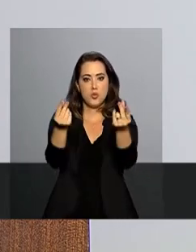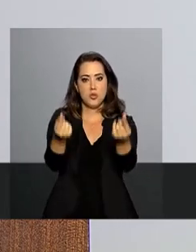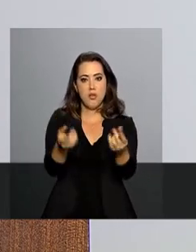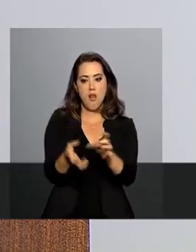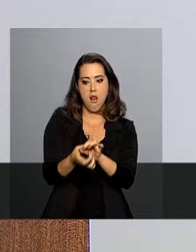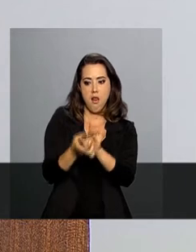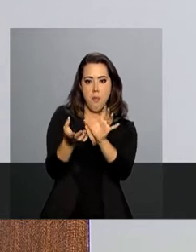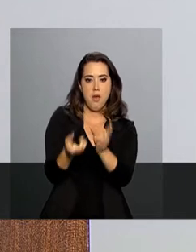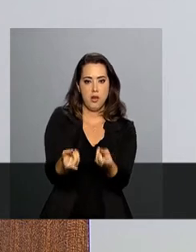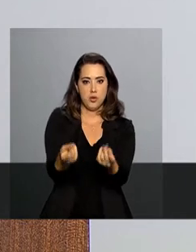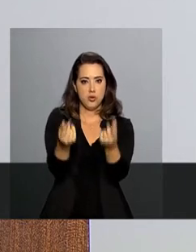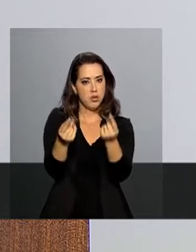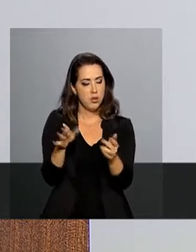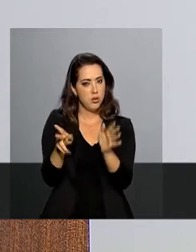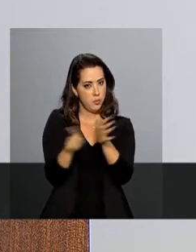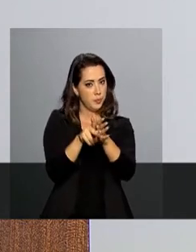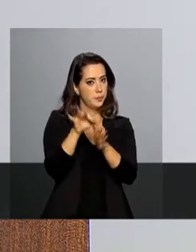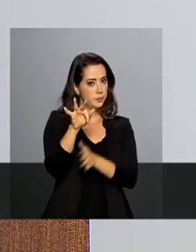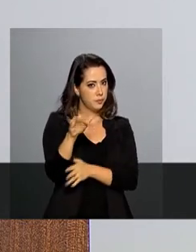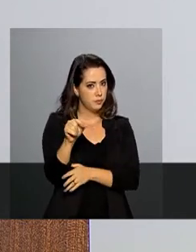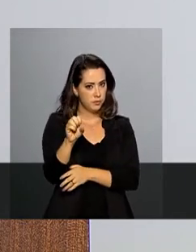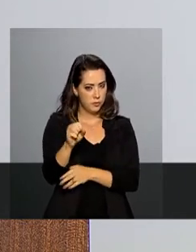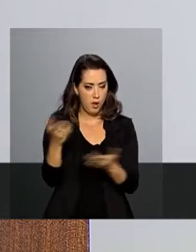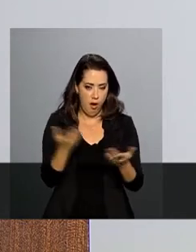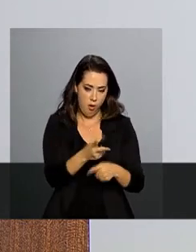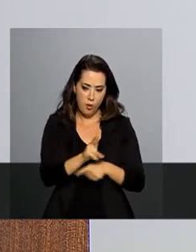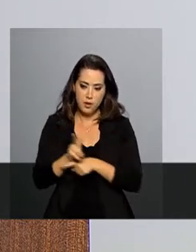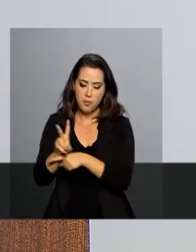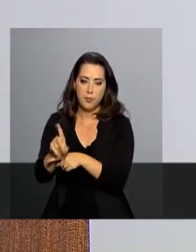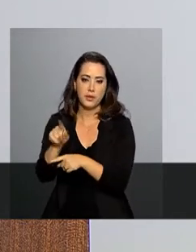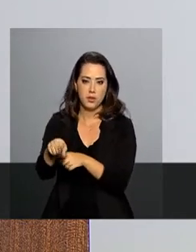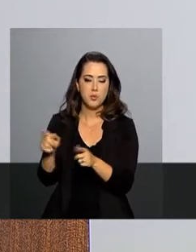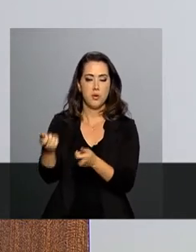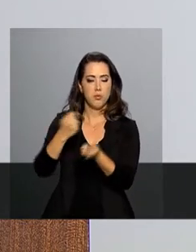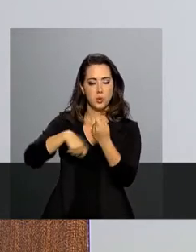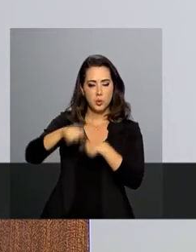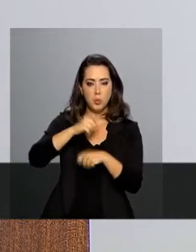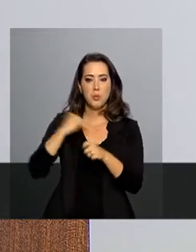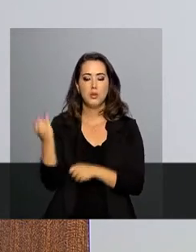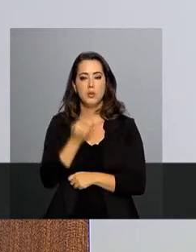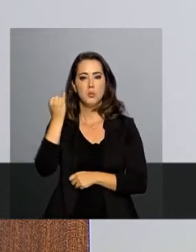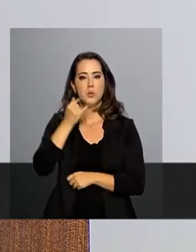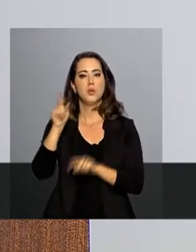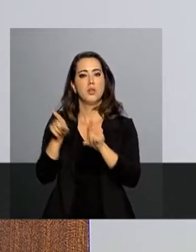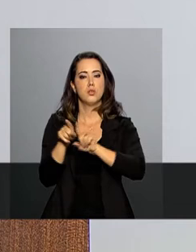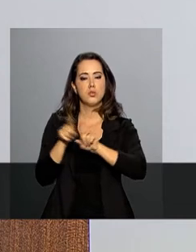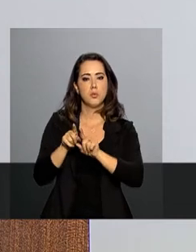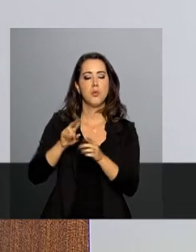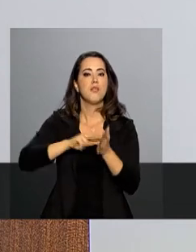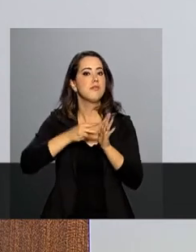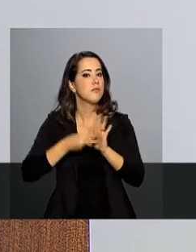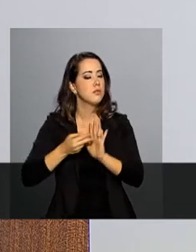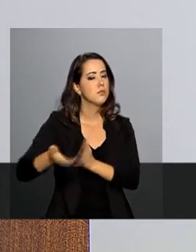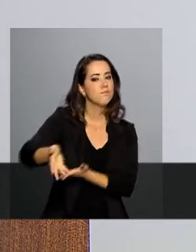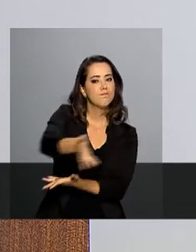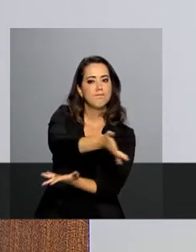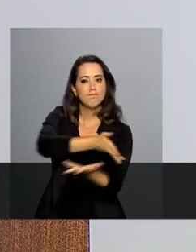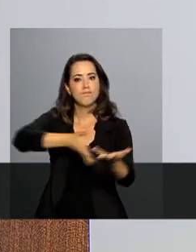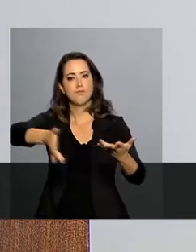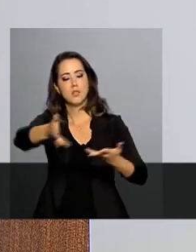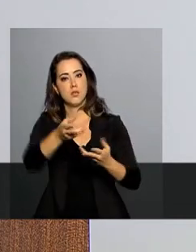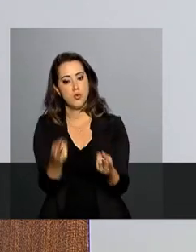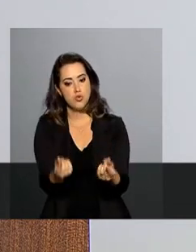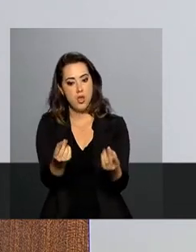tem também uma vertente econômica isso significa a circulação do dinheiro